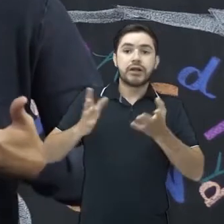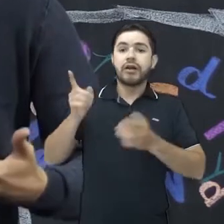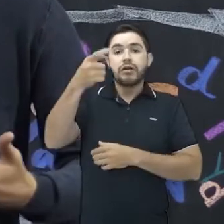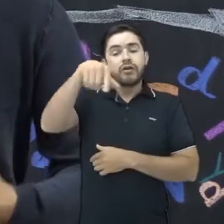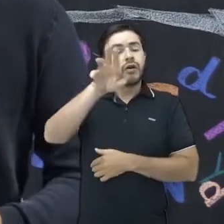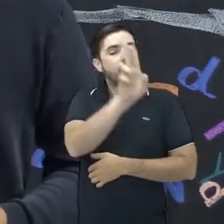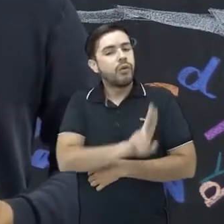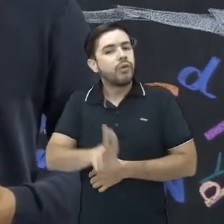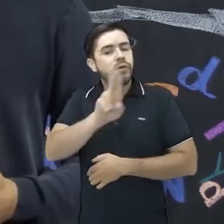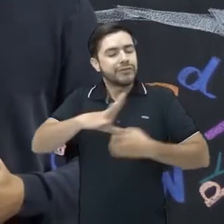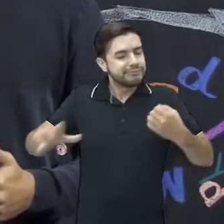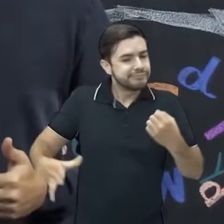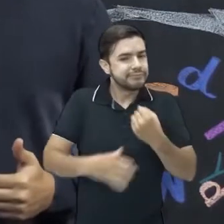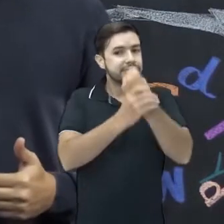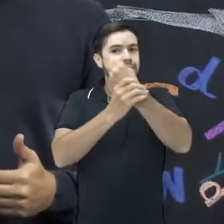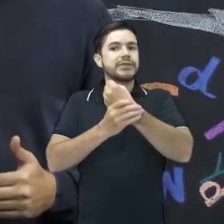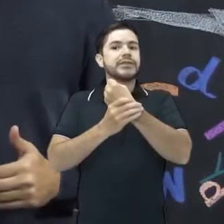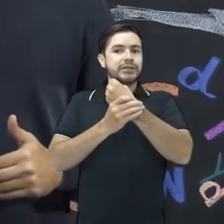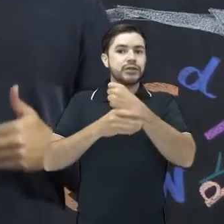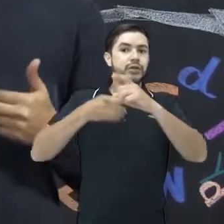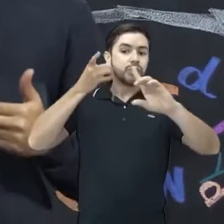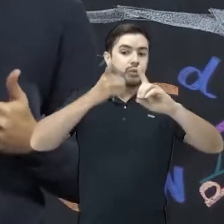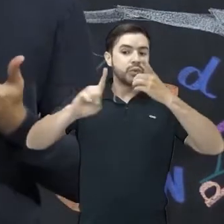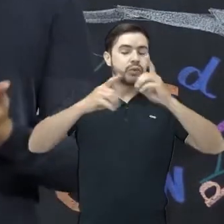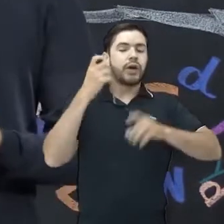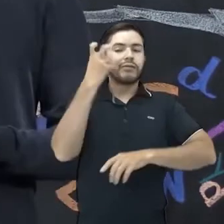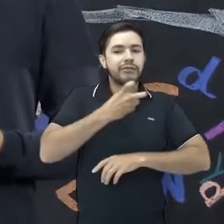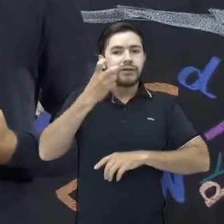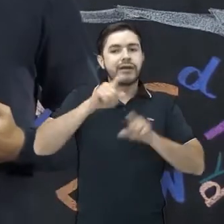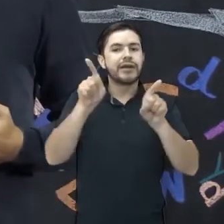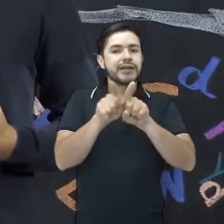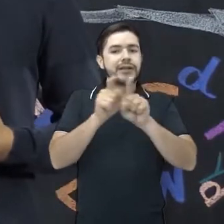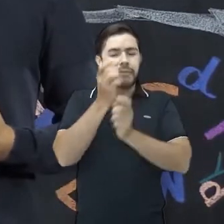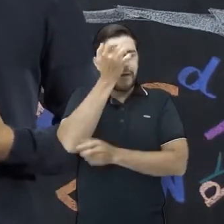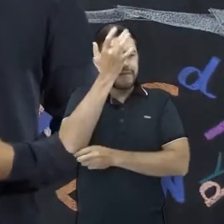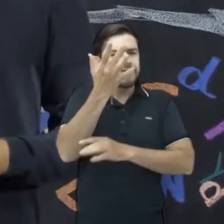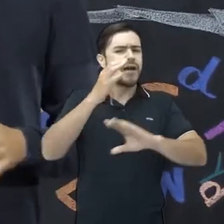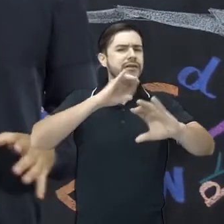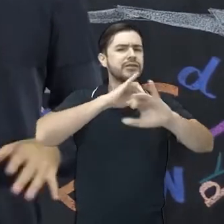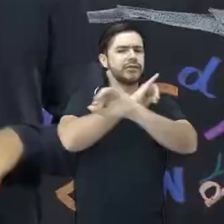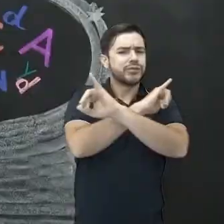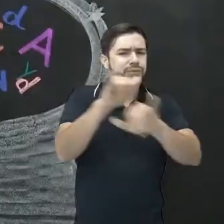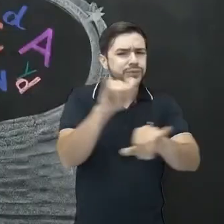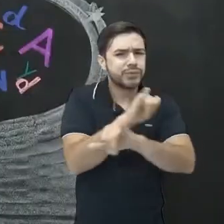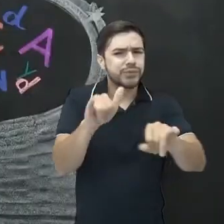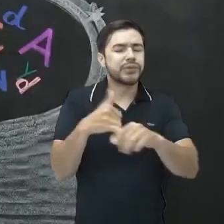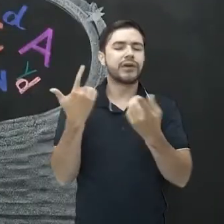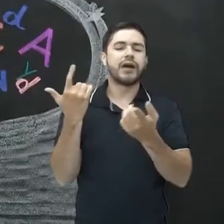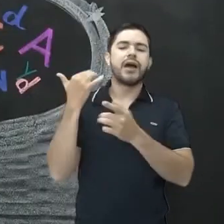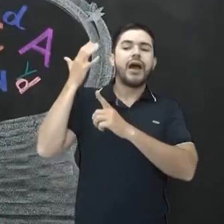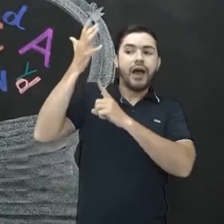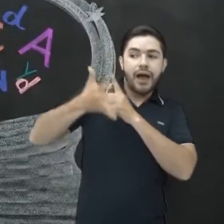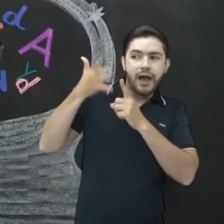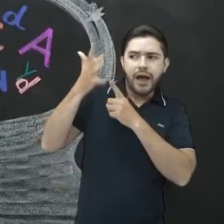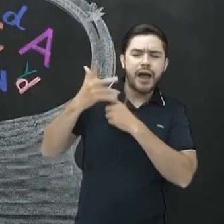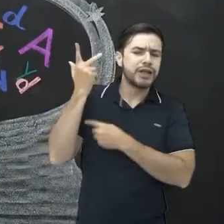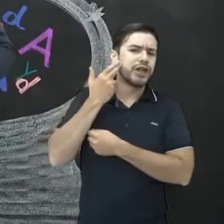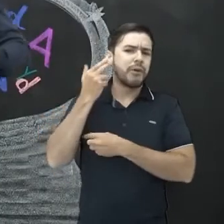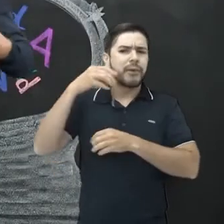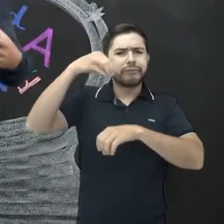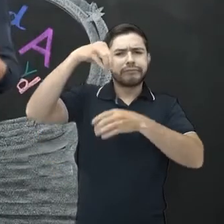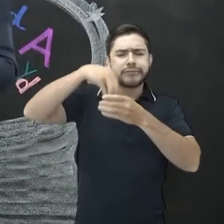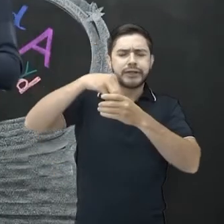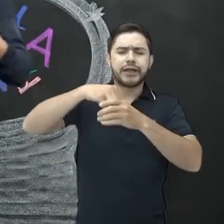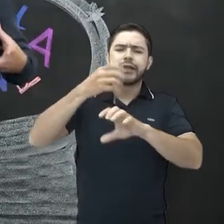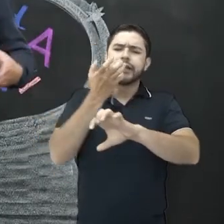que reforcem o discurso oral e facilitem a transmissão da informação. O seminário é muito comum nas disciplinas de história, de